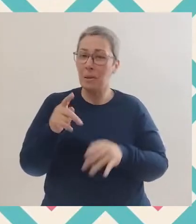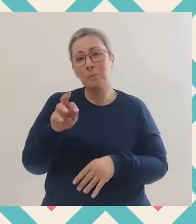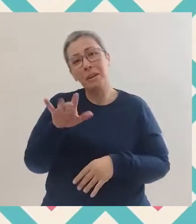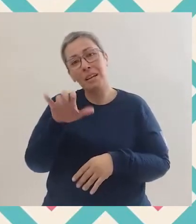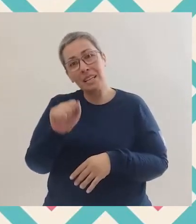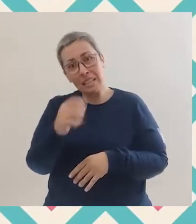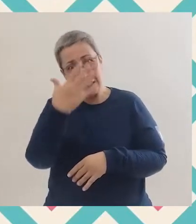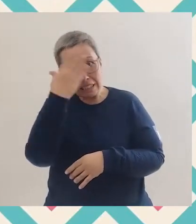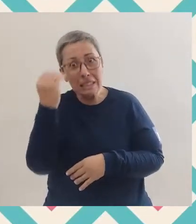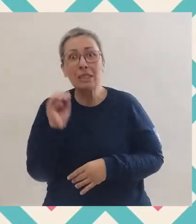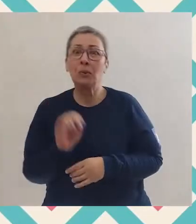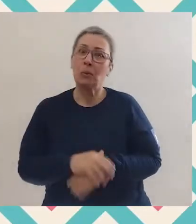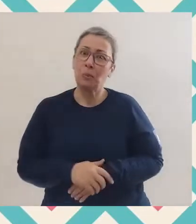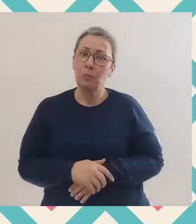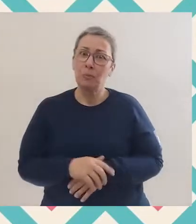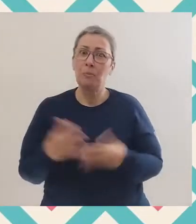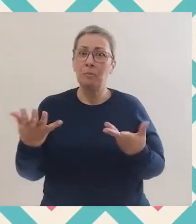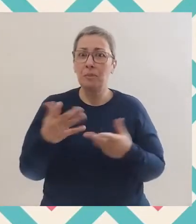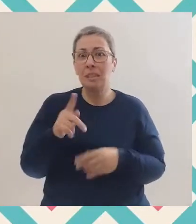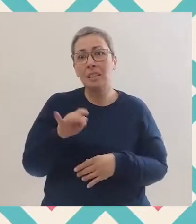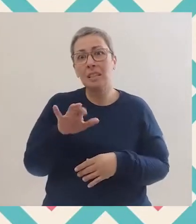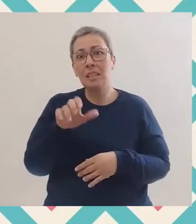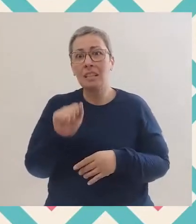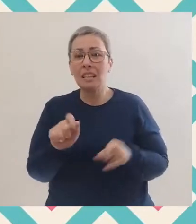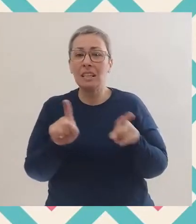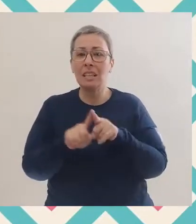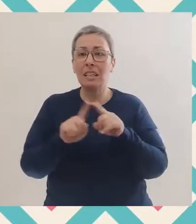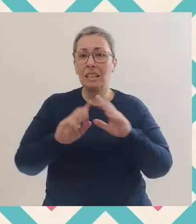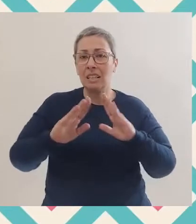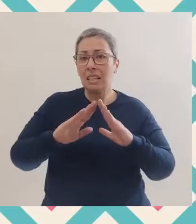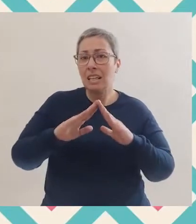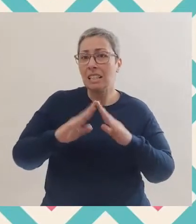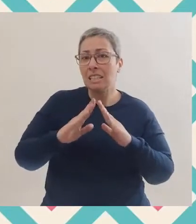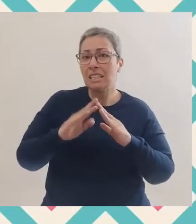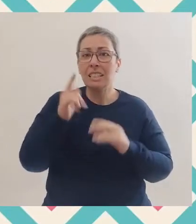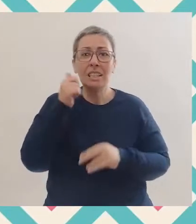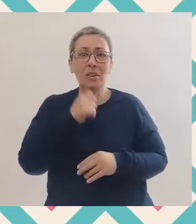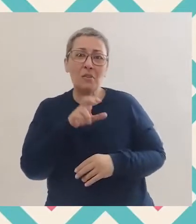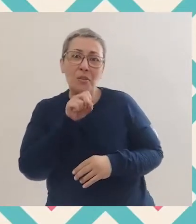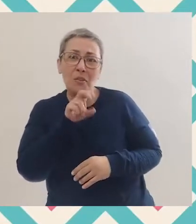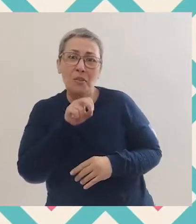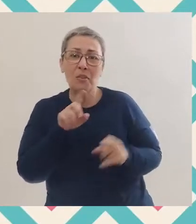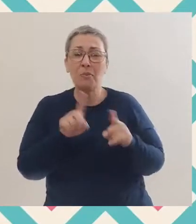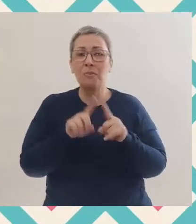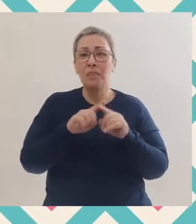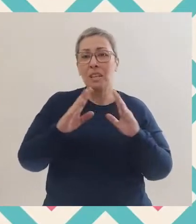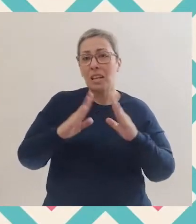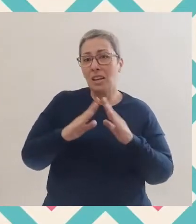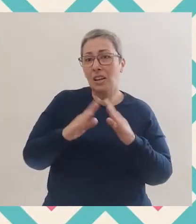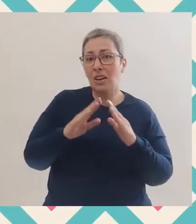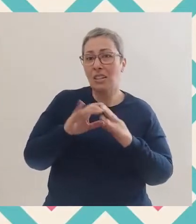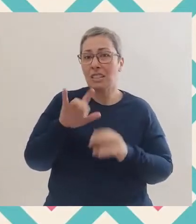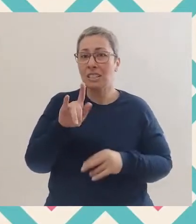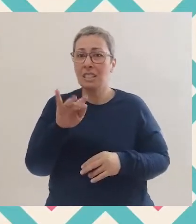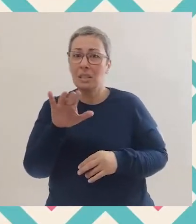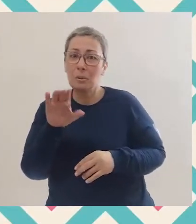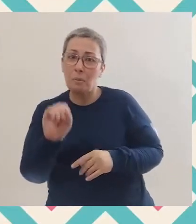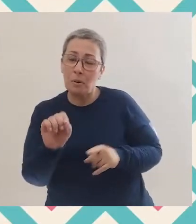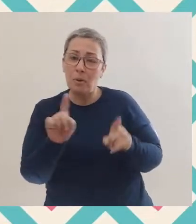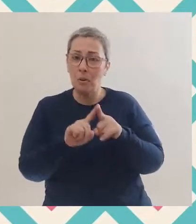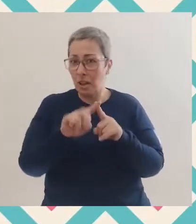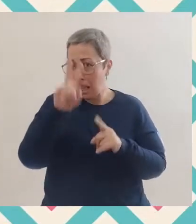parlenda, você esqueceu? A parlenda da casinha da vovó, cercadinha de cipó.